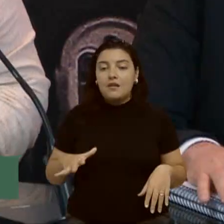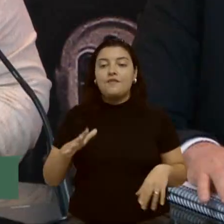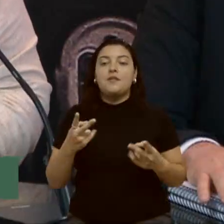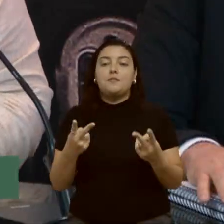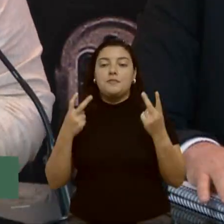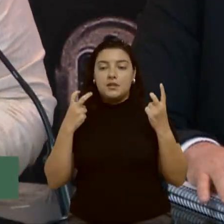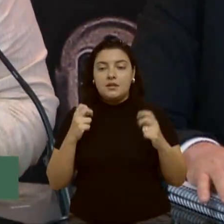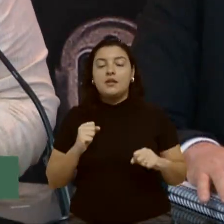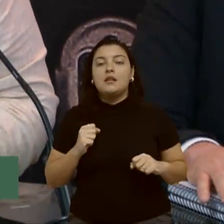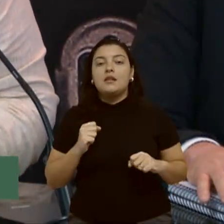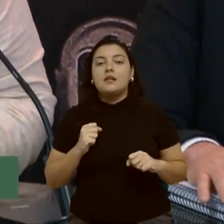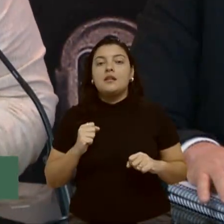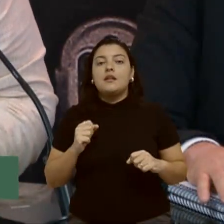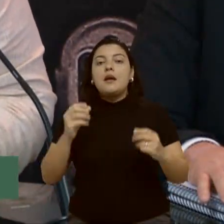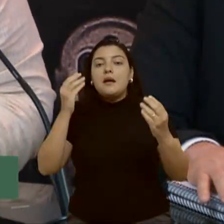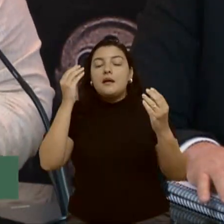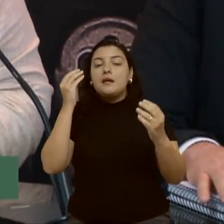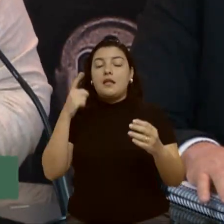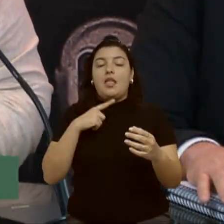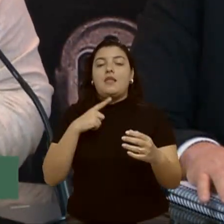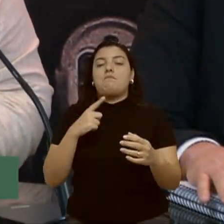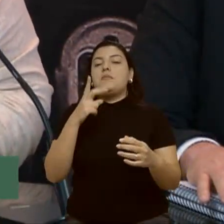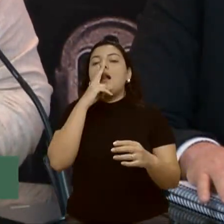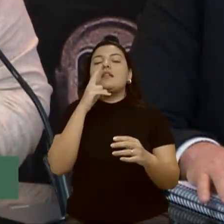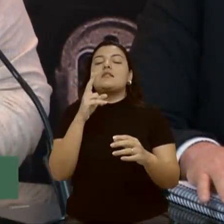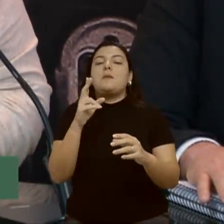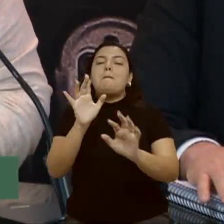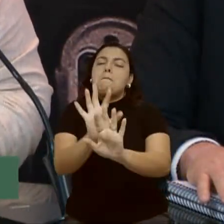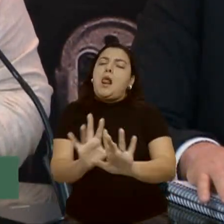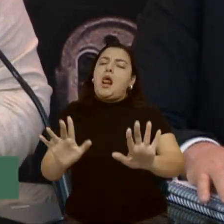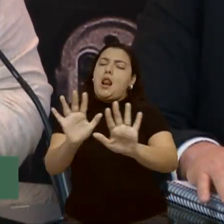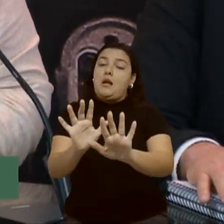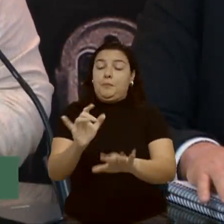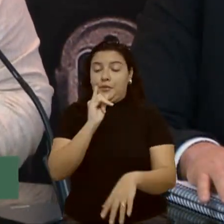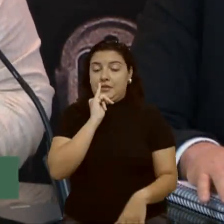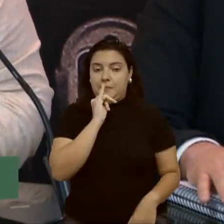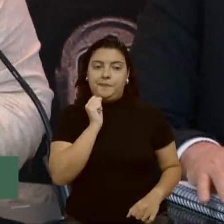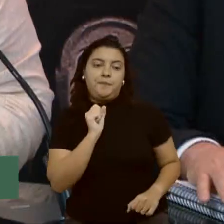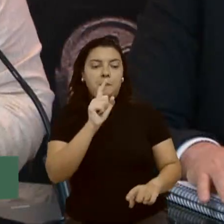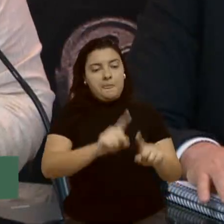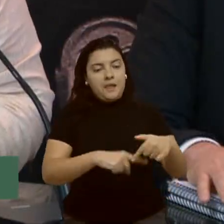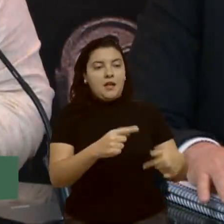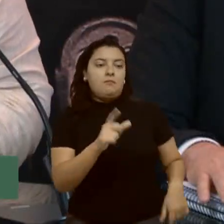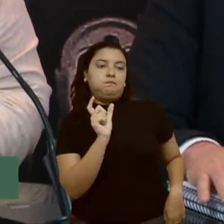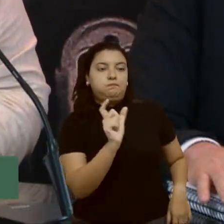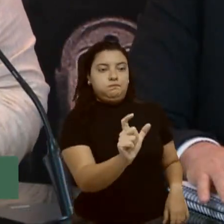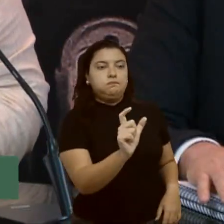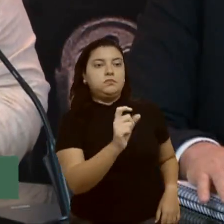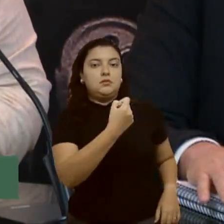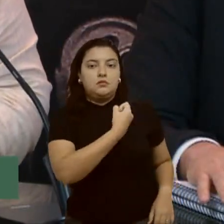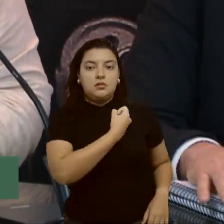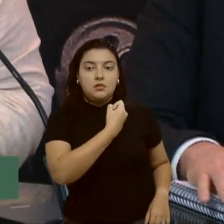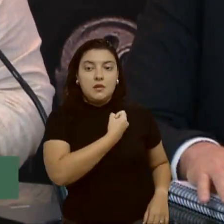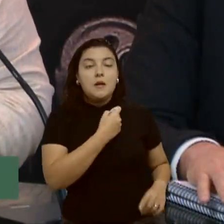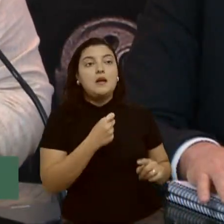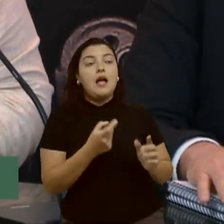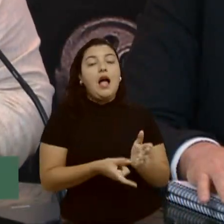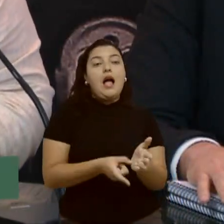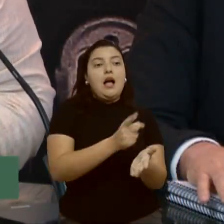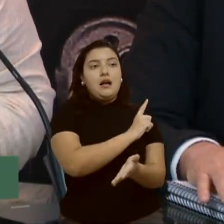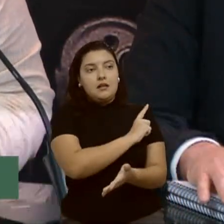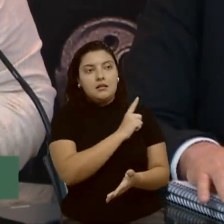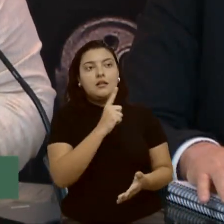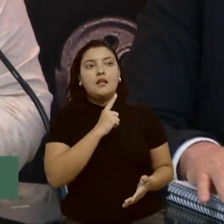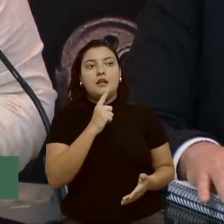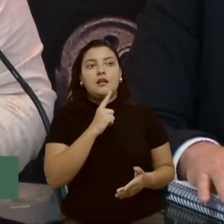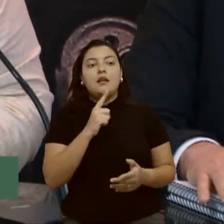observar. A maquiagem de preço, que todo mundo sabe, né, quando o valor do produto ele é artificialmente inflado antes da Black Friday